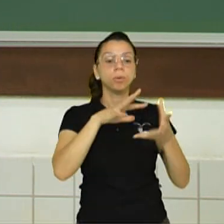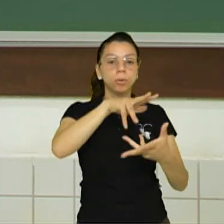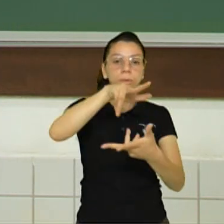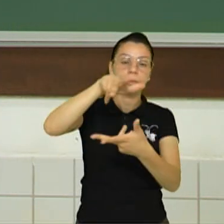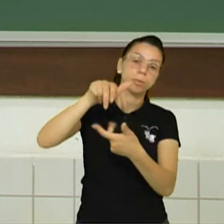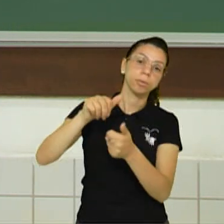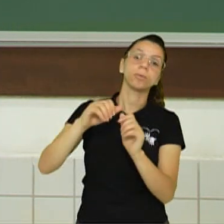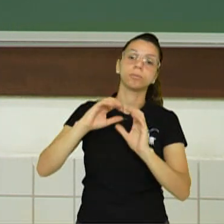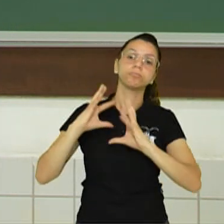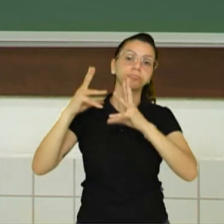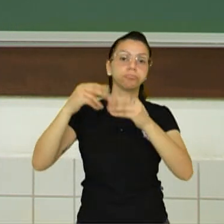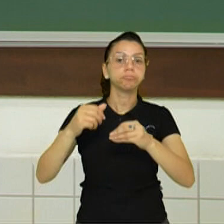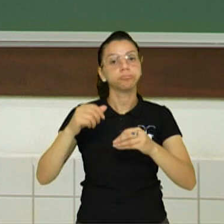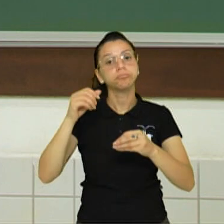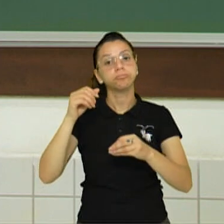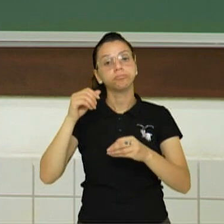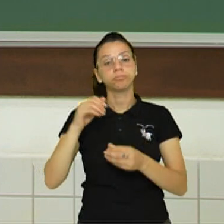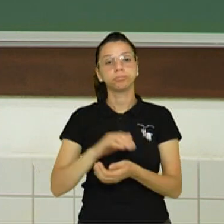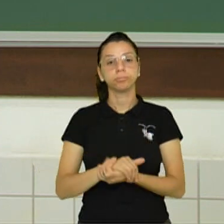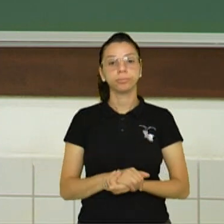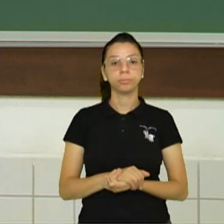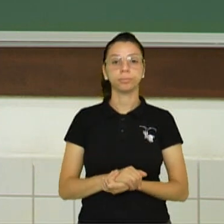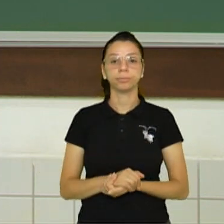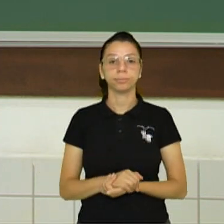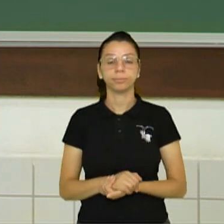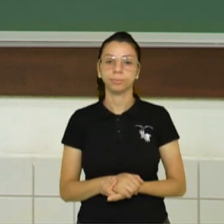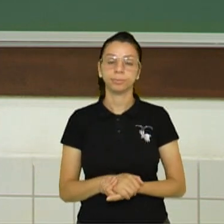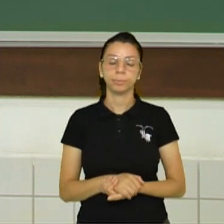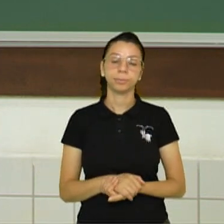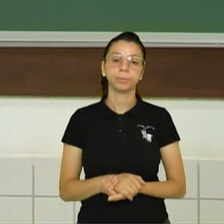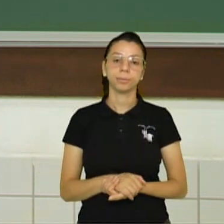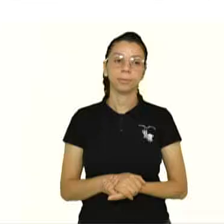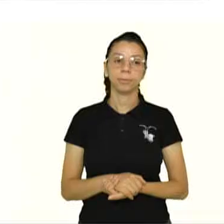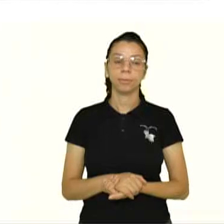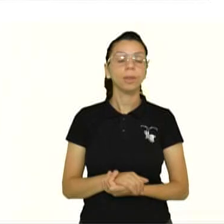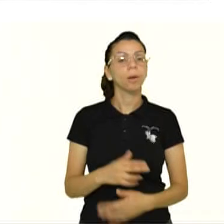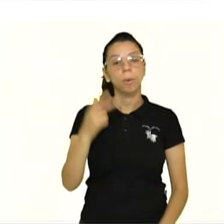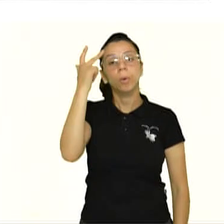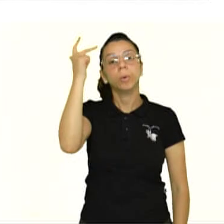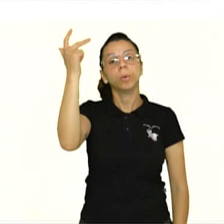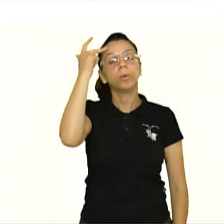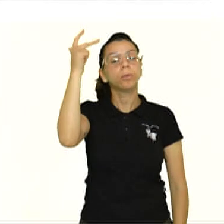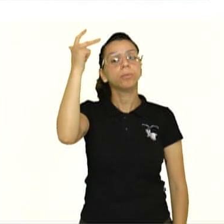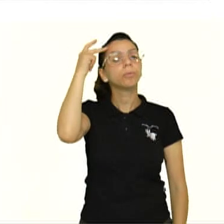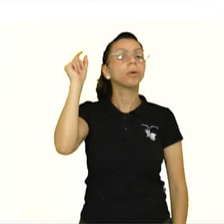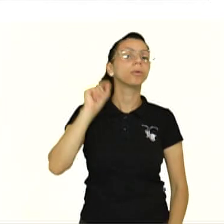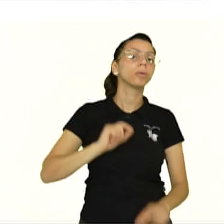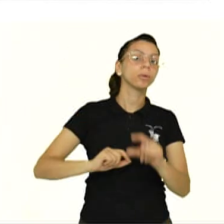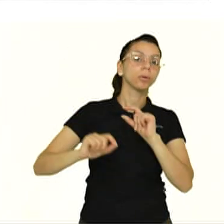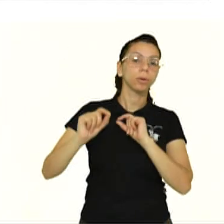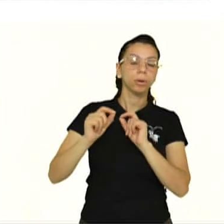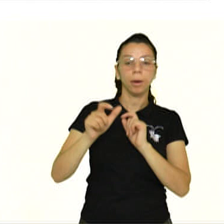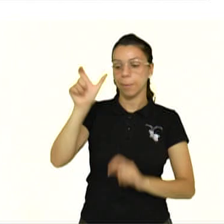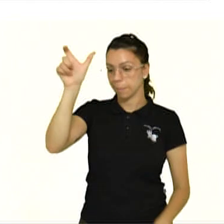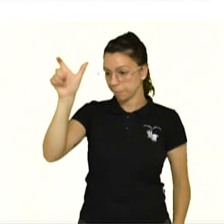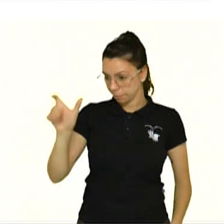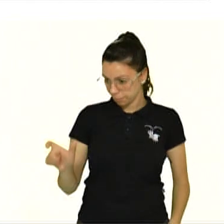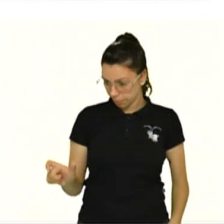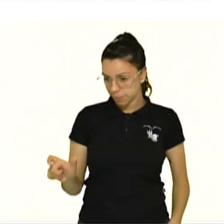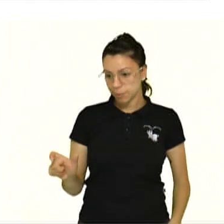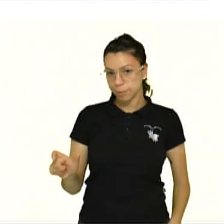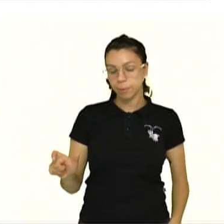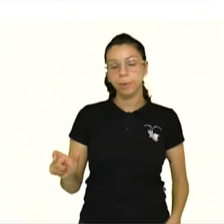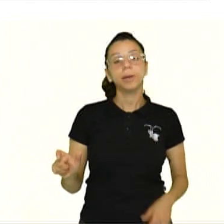todos, né? Então, é muito comum essa identificação entre a personagem e